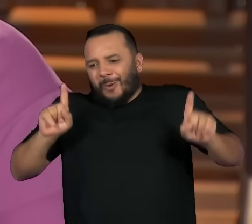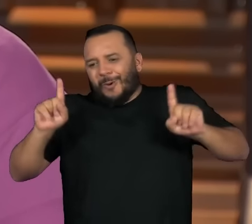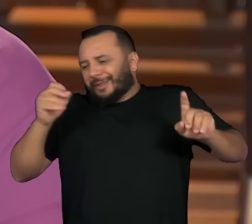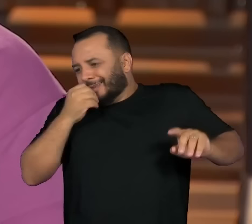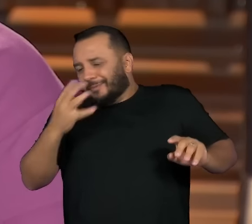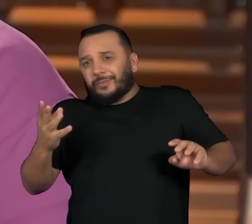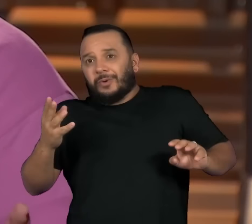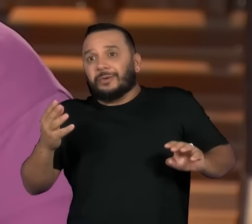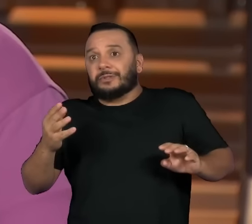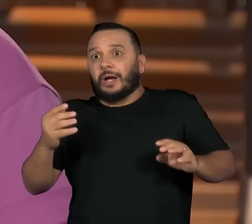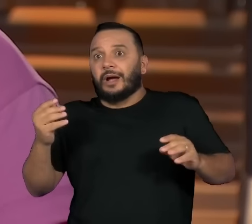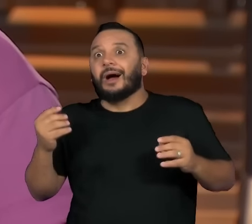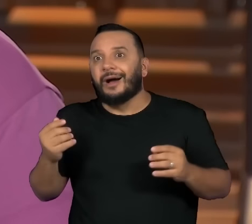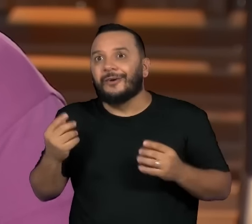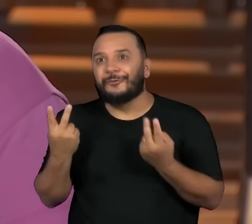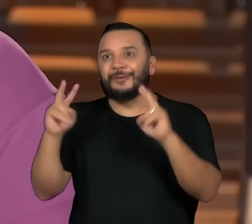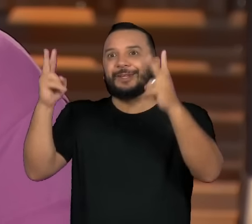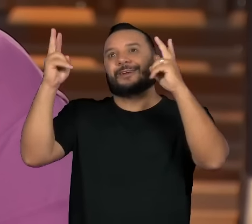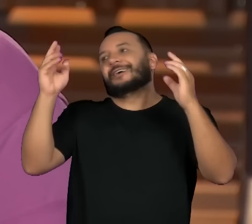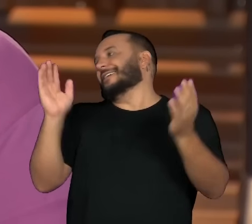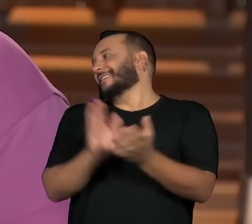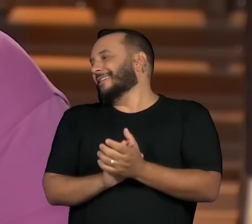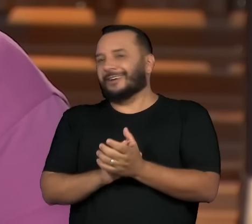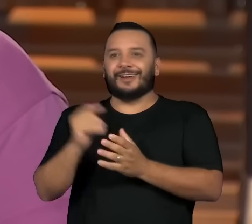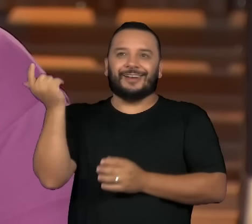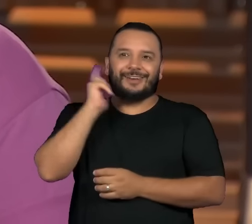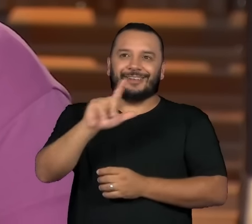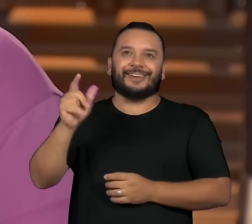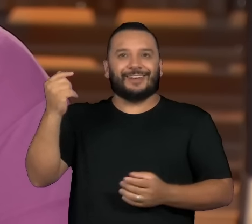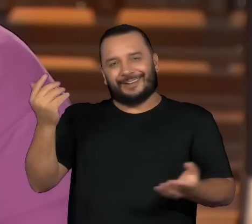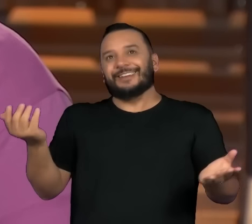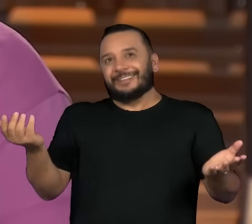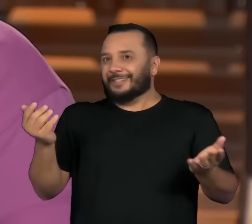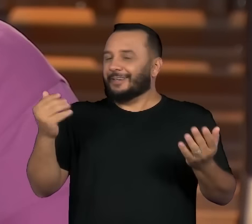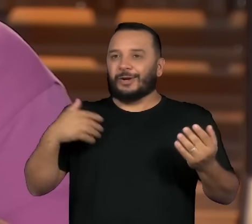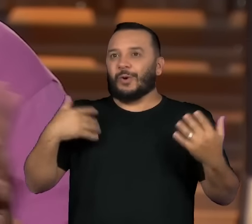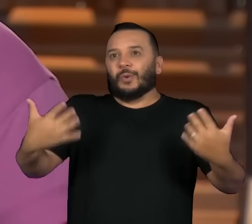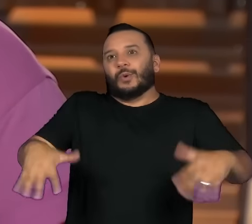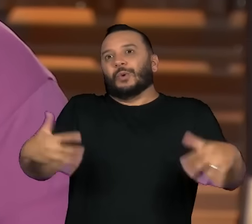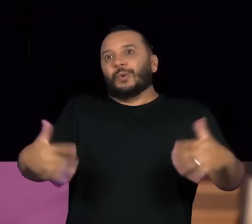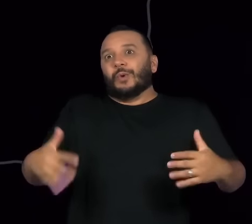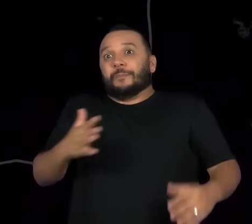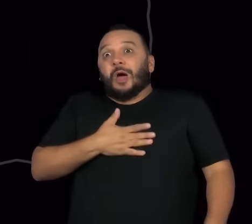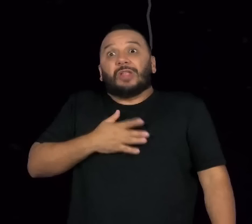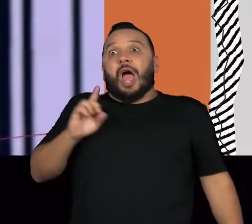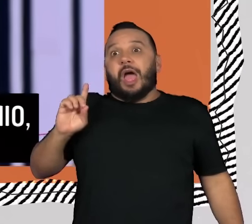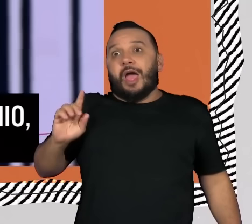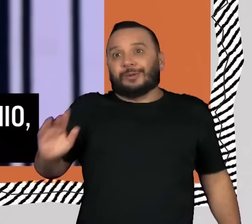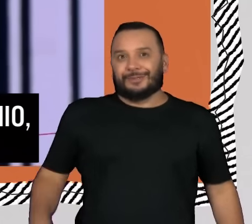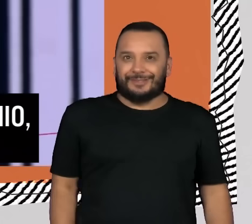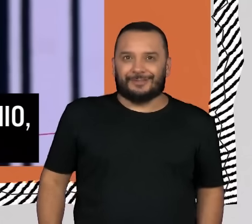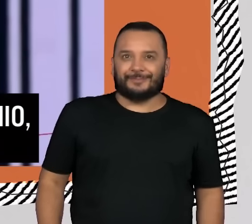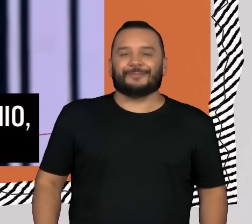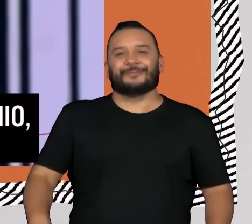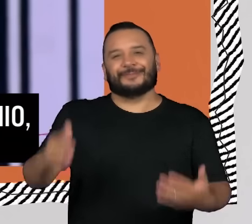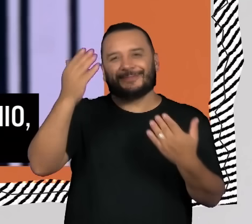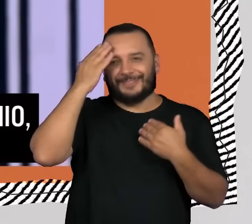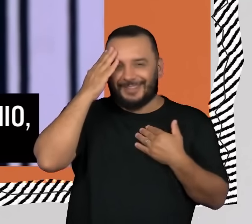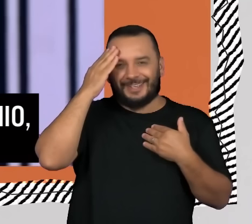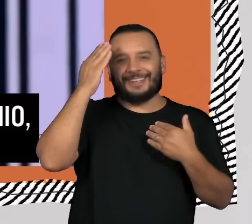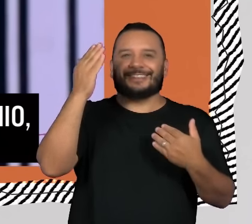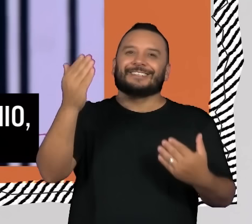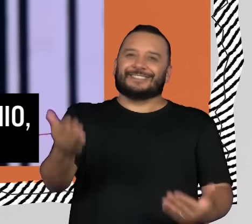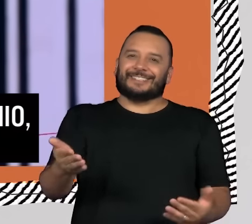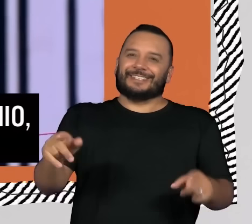gigante. E ganhar o prêmio de melhor quadrinho, que era tipo, um dos maiores da noite, eu já estava assim, meu Deus. Eu queria agradecer